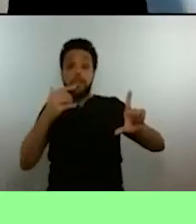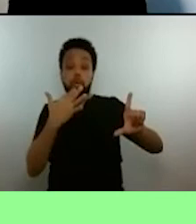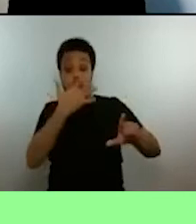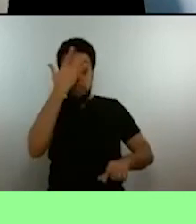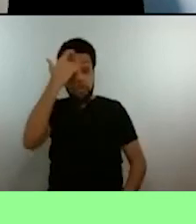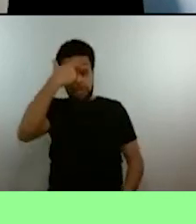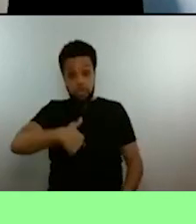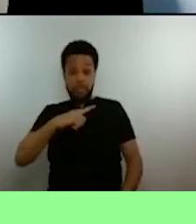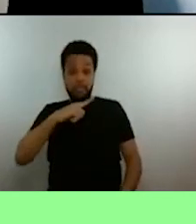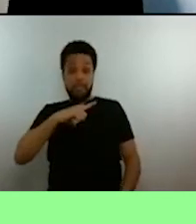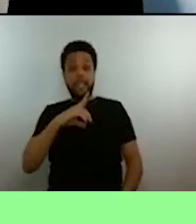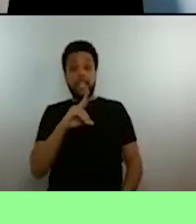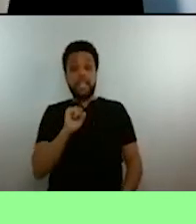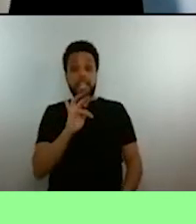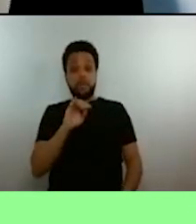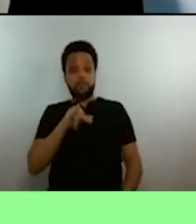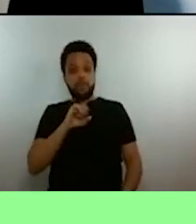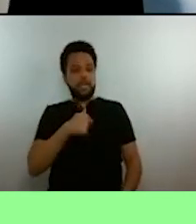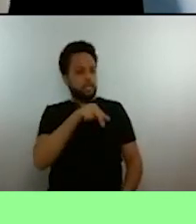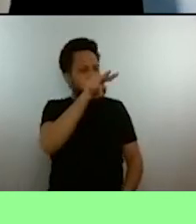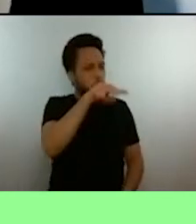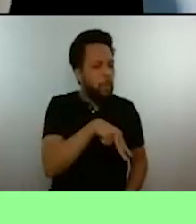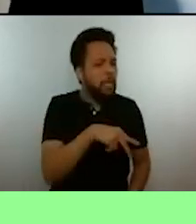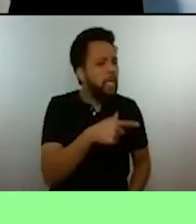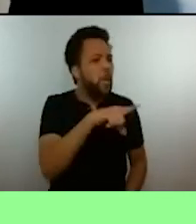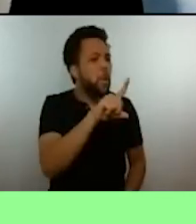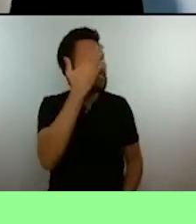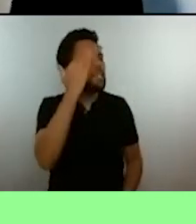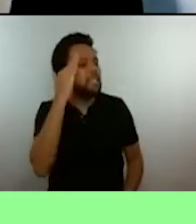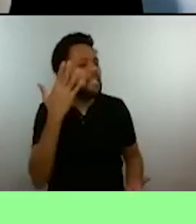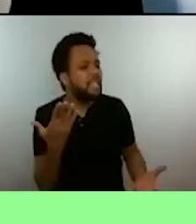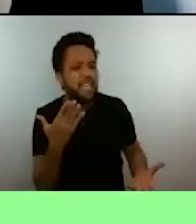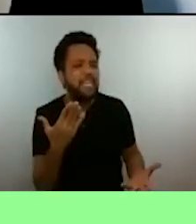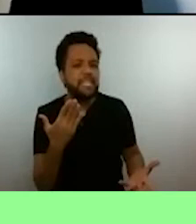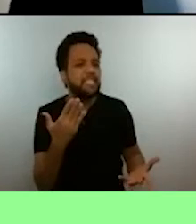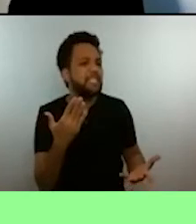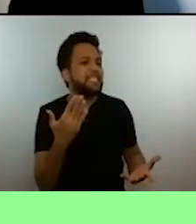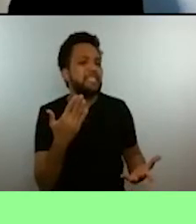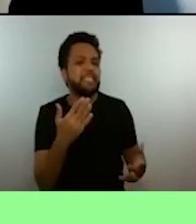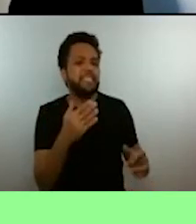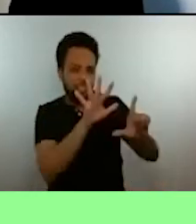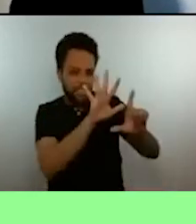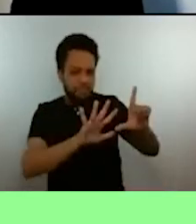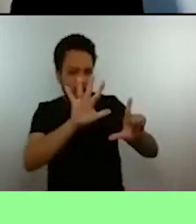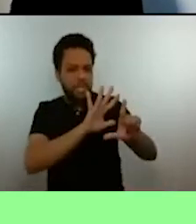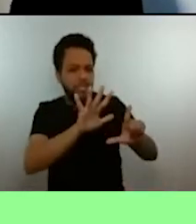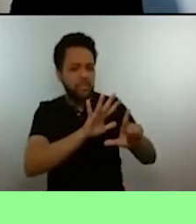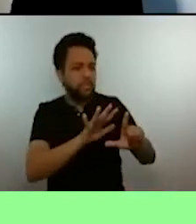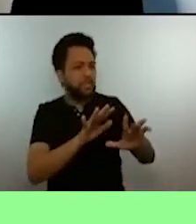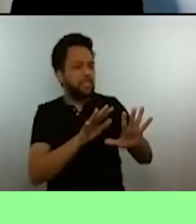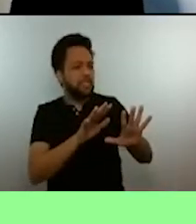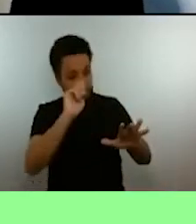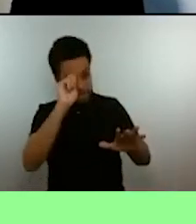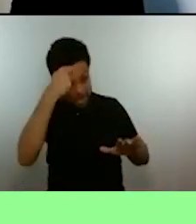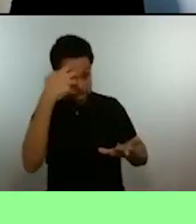ela não vai conseguir entender se ela vê essa ilustração, essa imagem toda preta e branca,